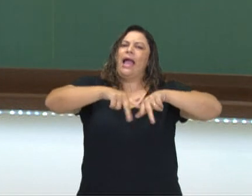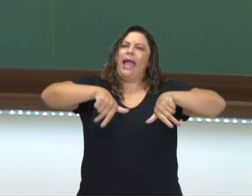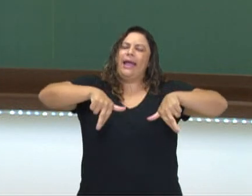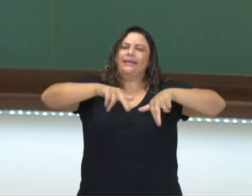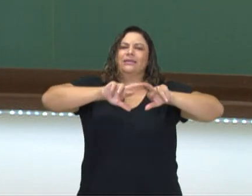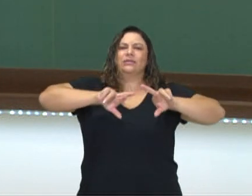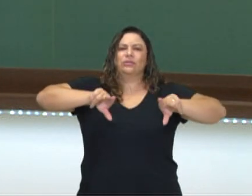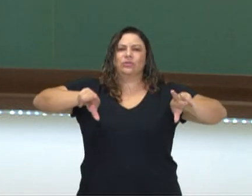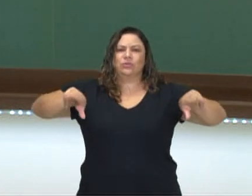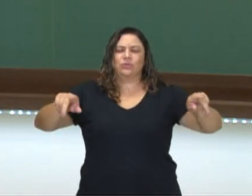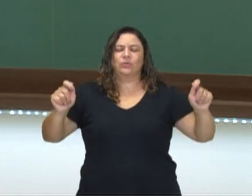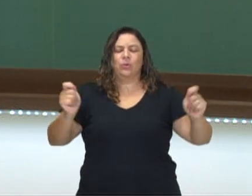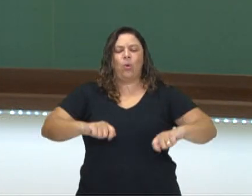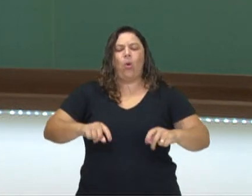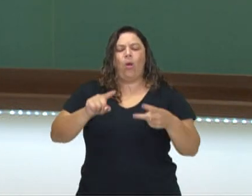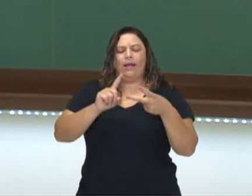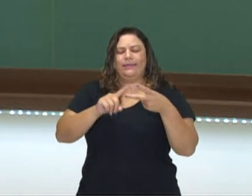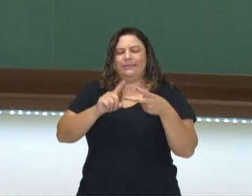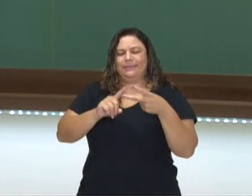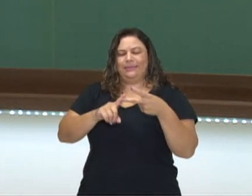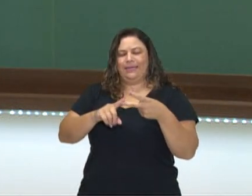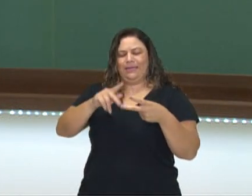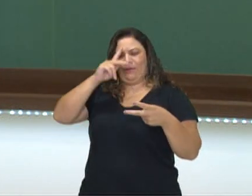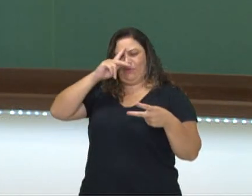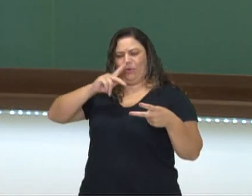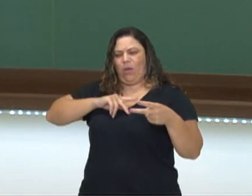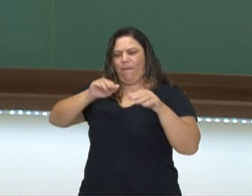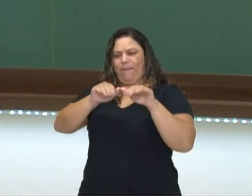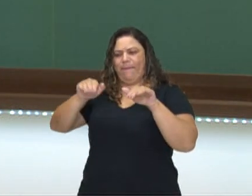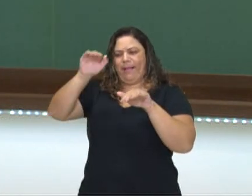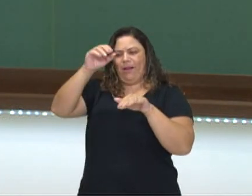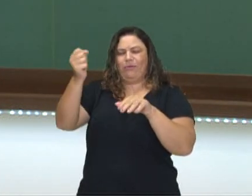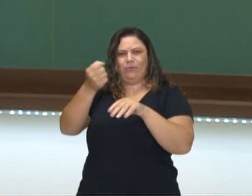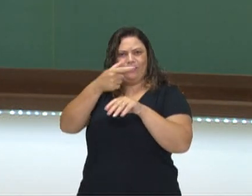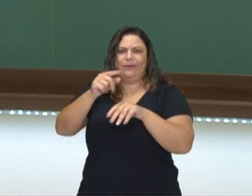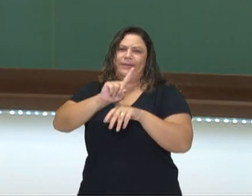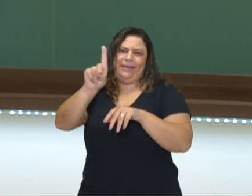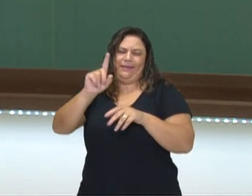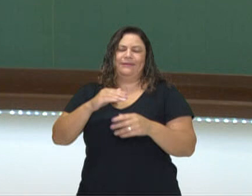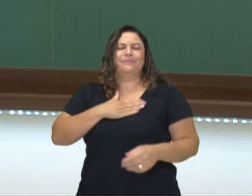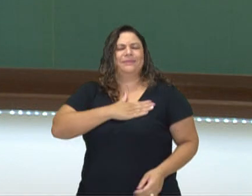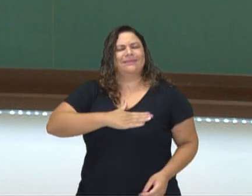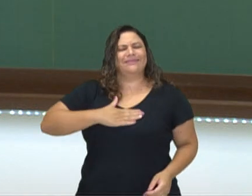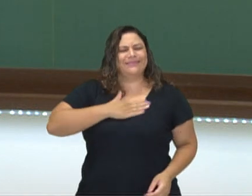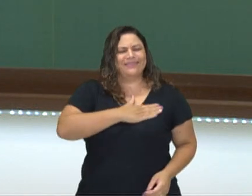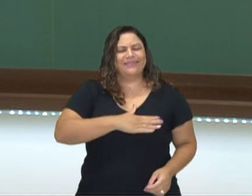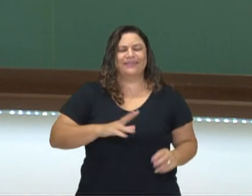direitos humanos. Eu espero que vocês tenham gostado. Até breve!